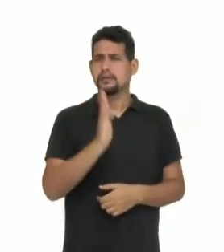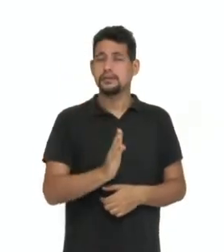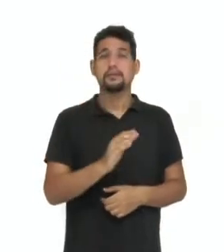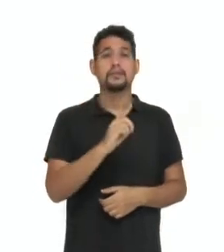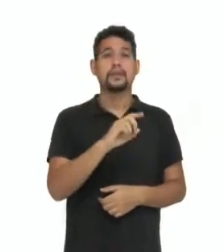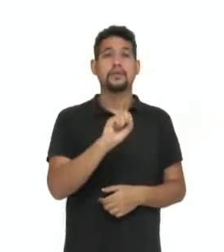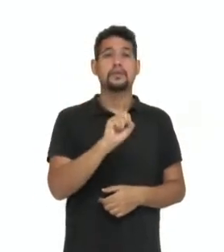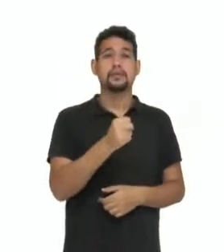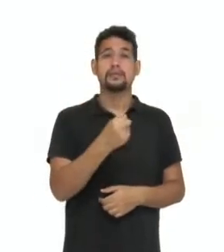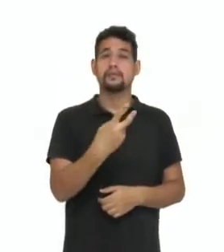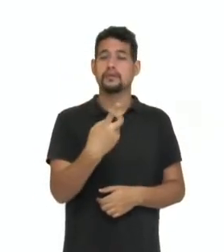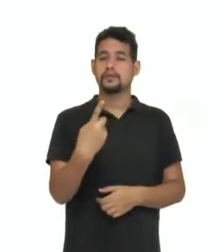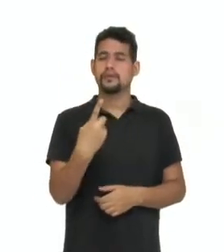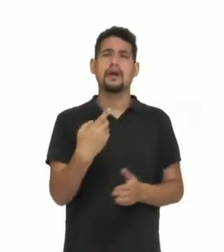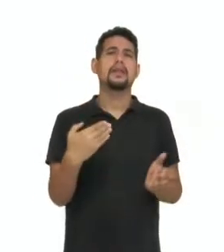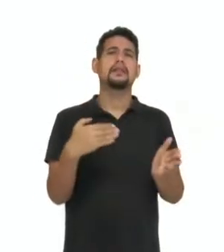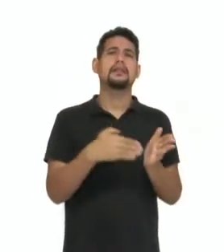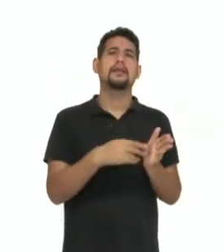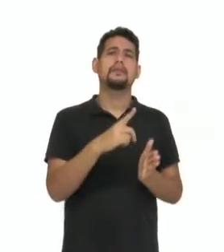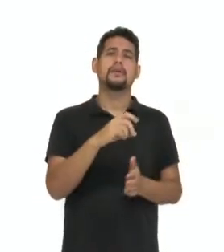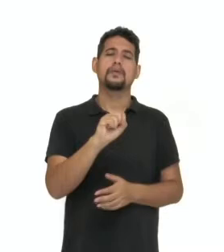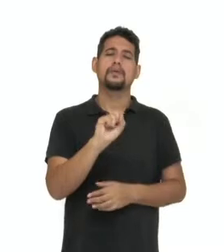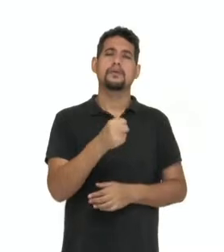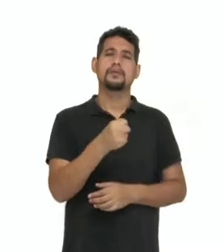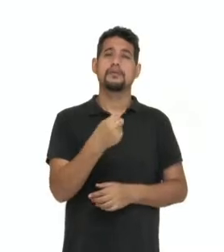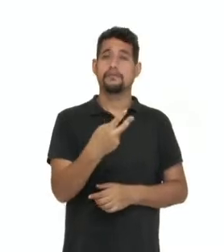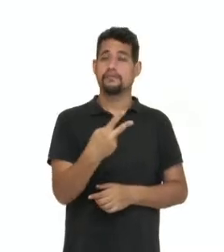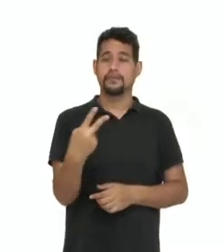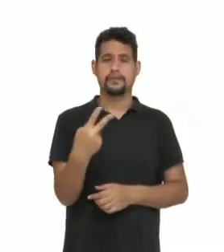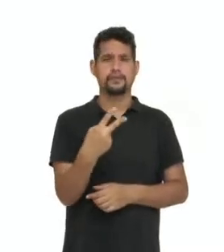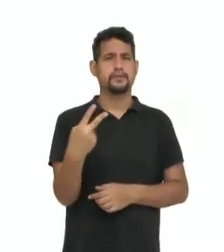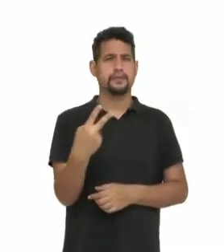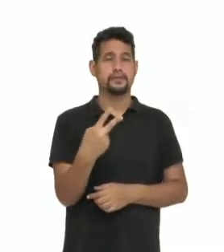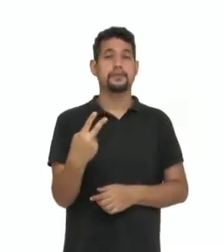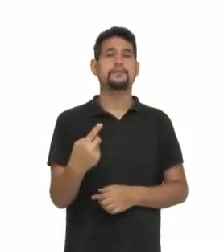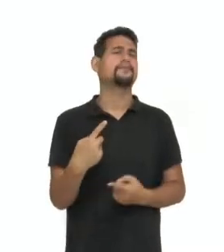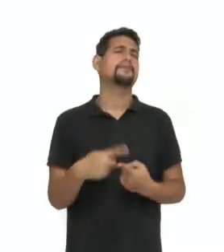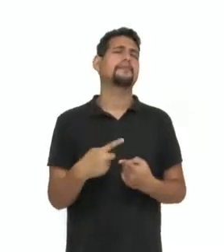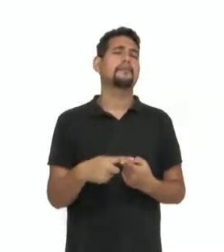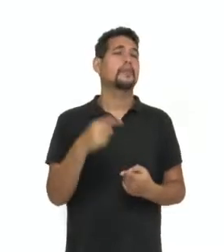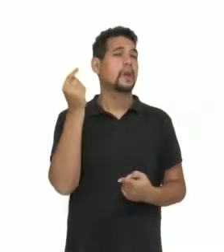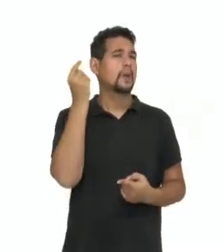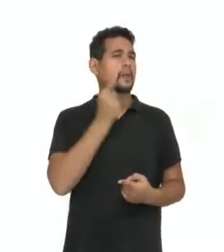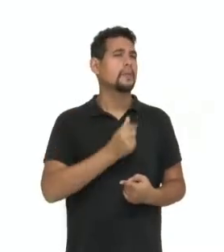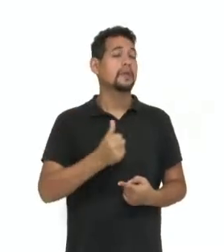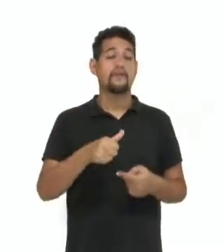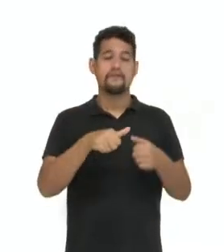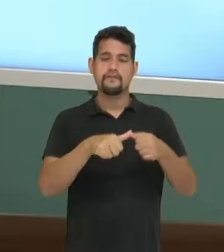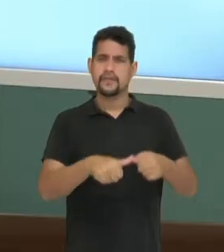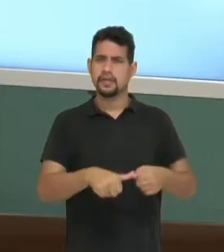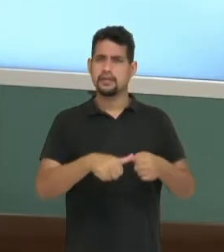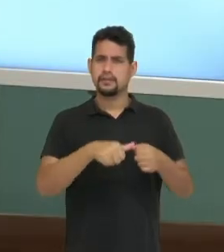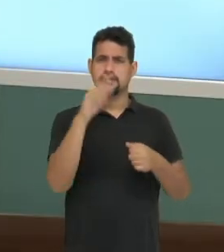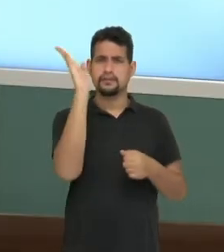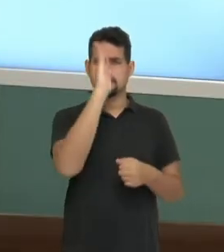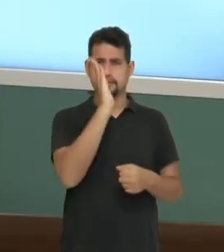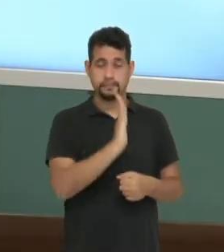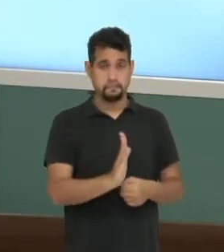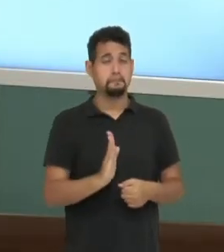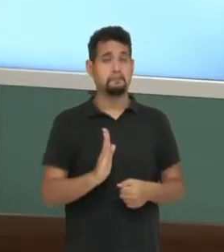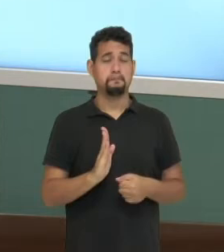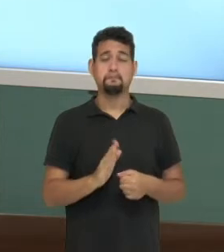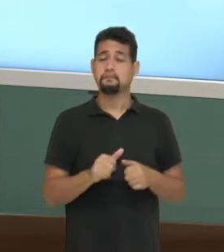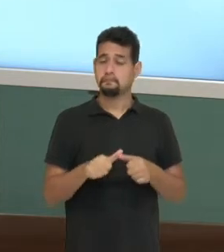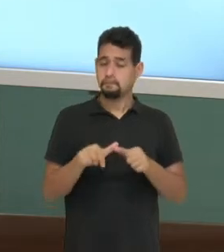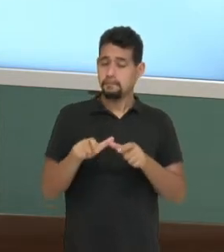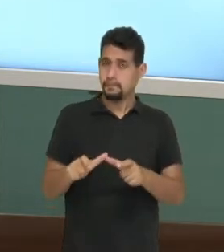entre 1821 e 1822, né? Dom Pedro I permanece no Brasil esse período. Dom